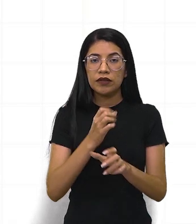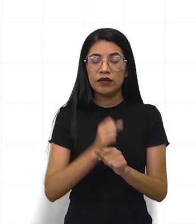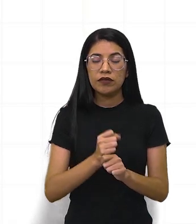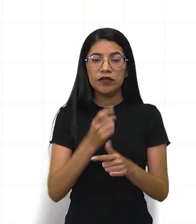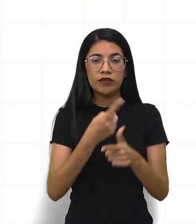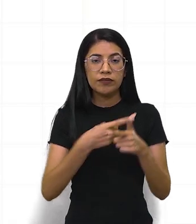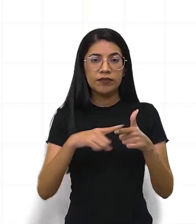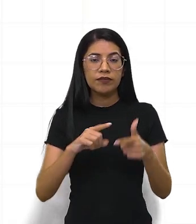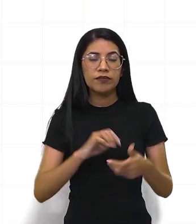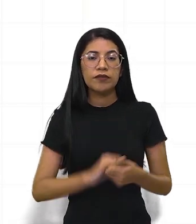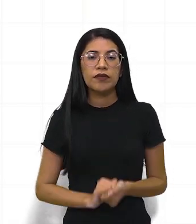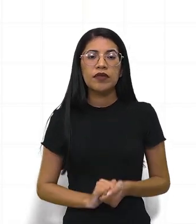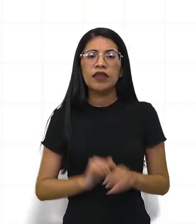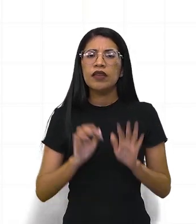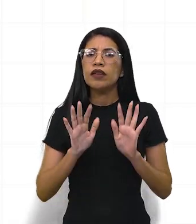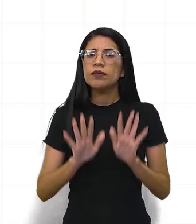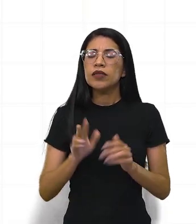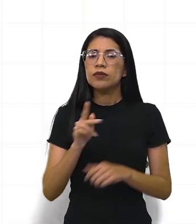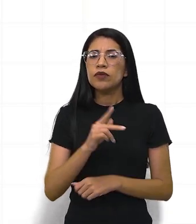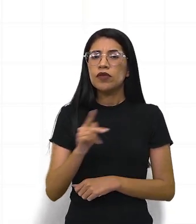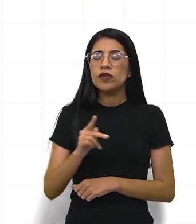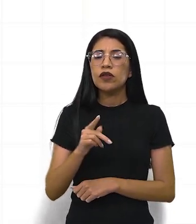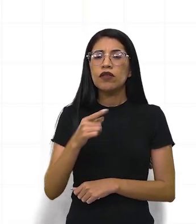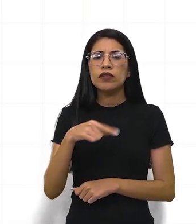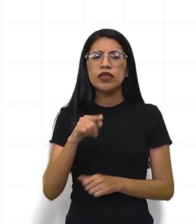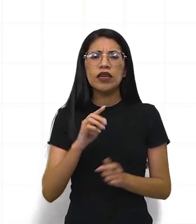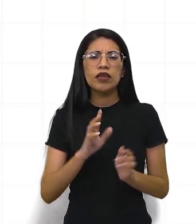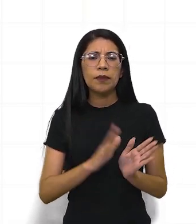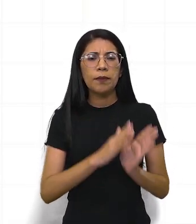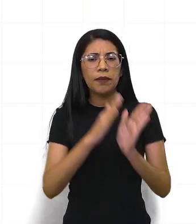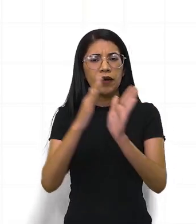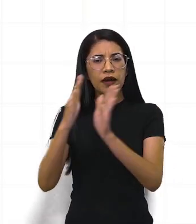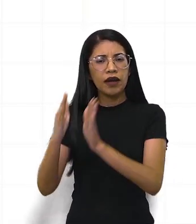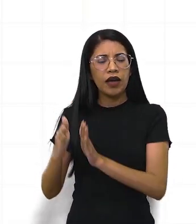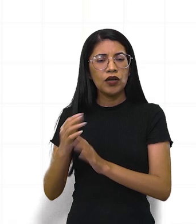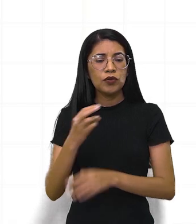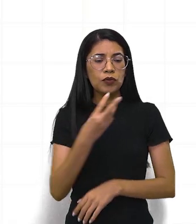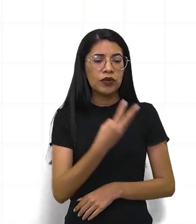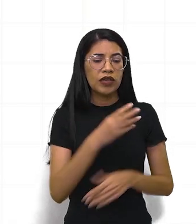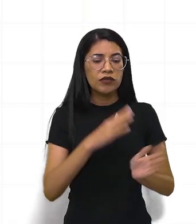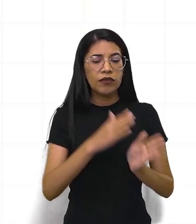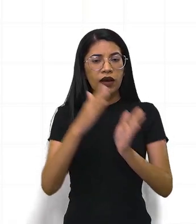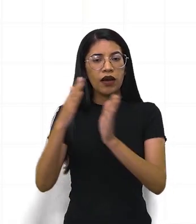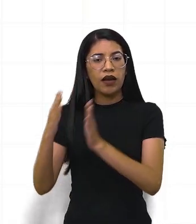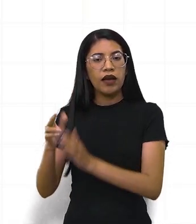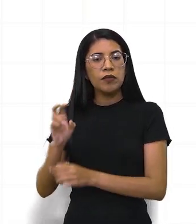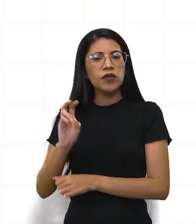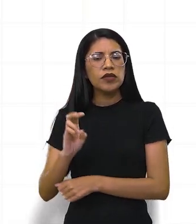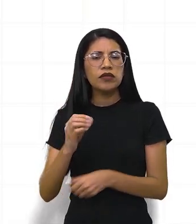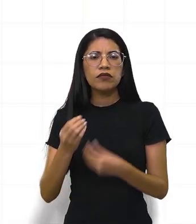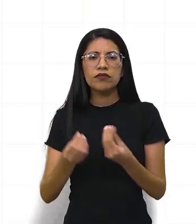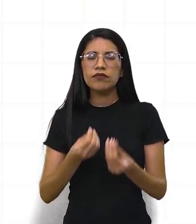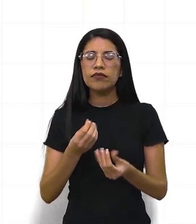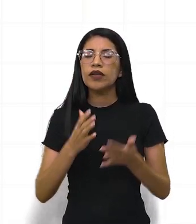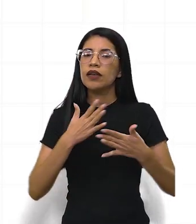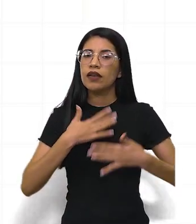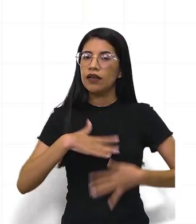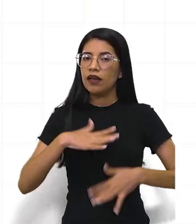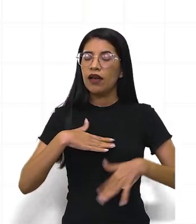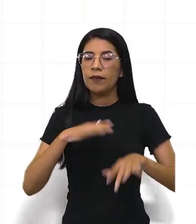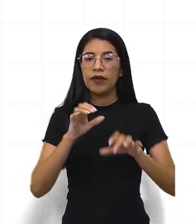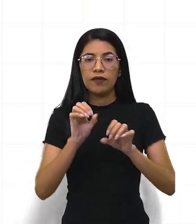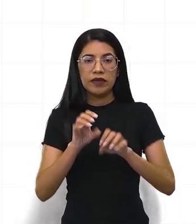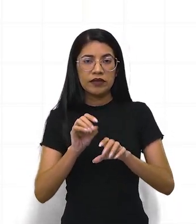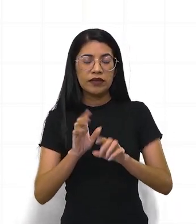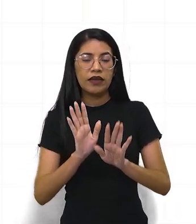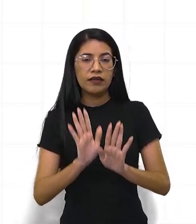bem? Professora, a senhora pulou do 3 para o 5, calma, muita